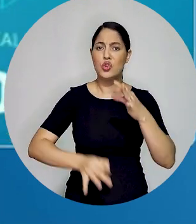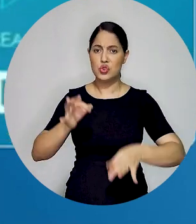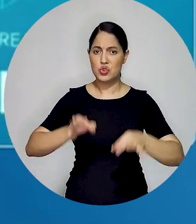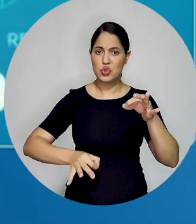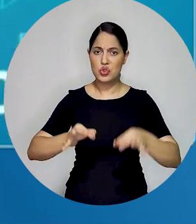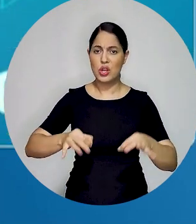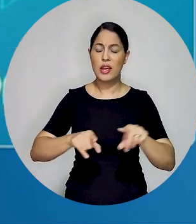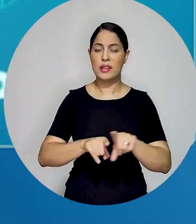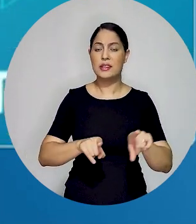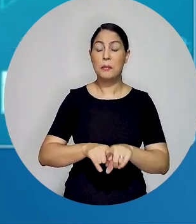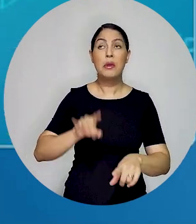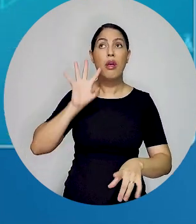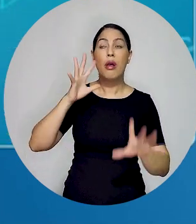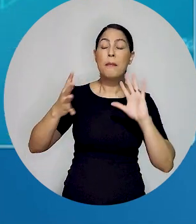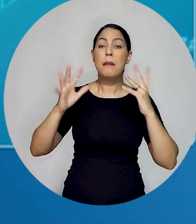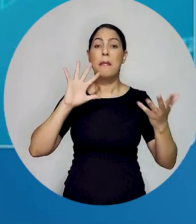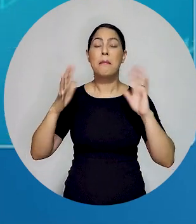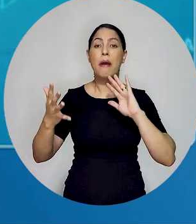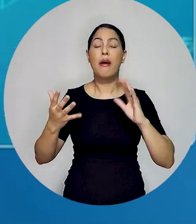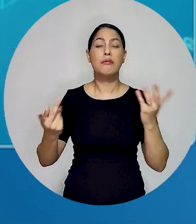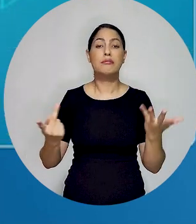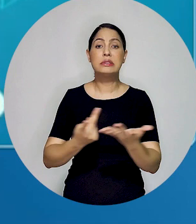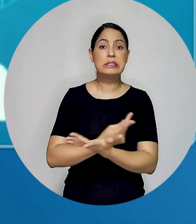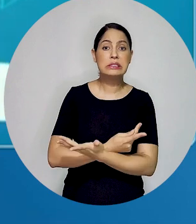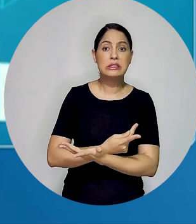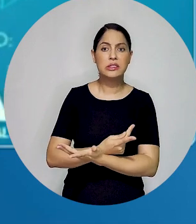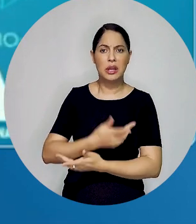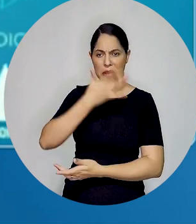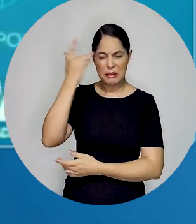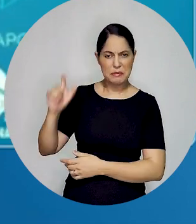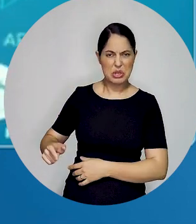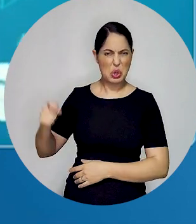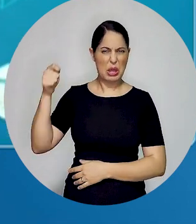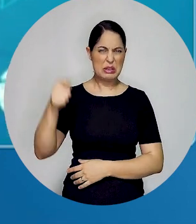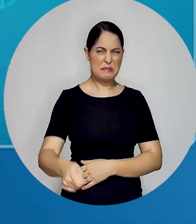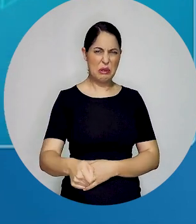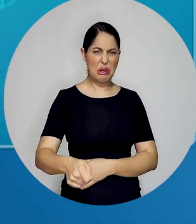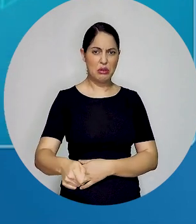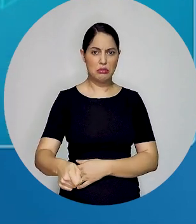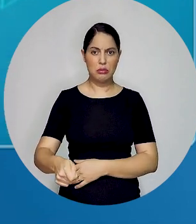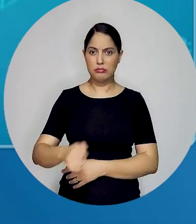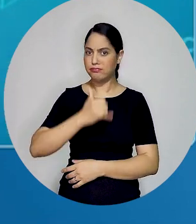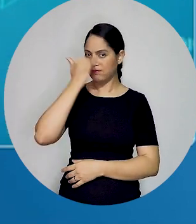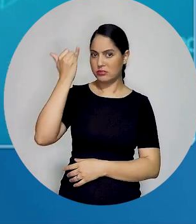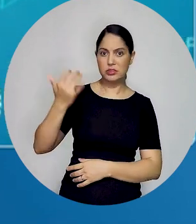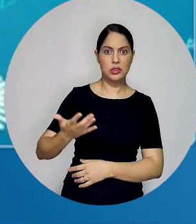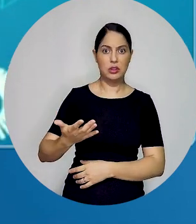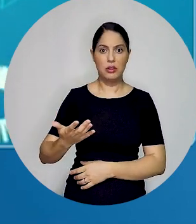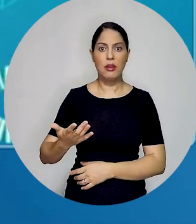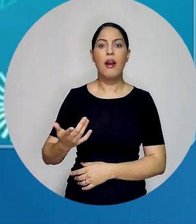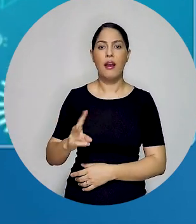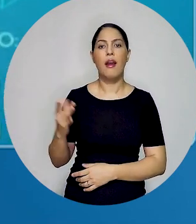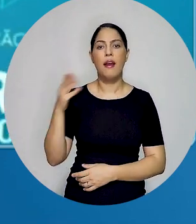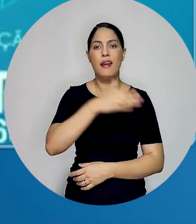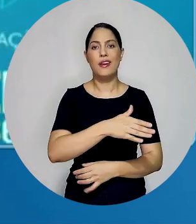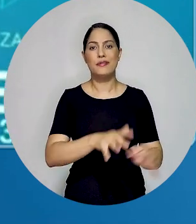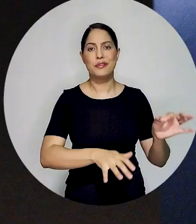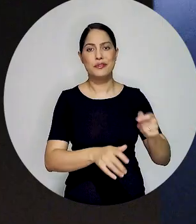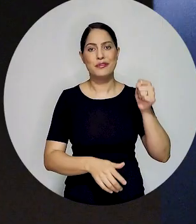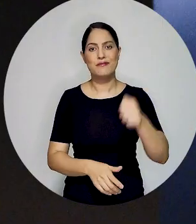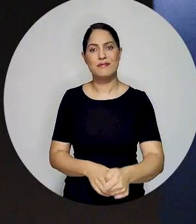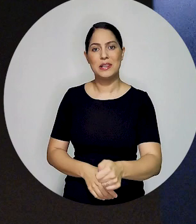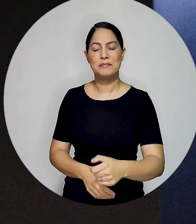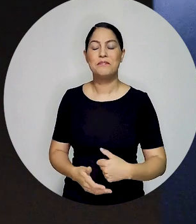intervir, quando necessário, para corrigir eventuais condutas prejudiciais de árbitros, partes, auxiliares e